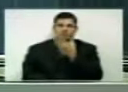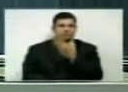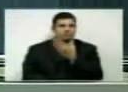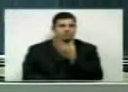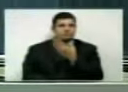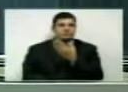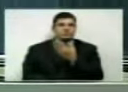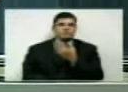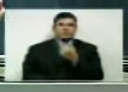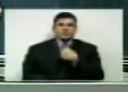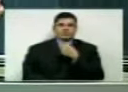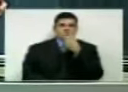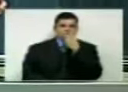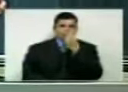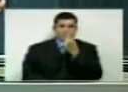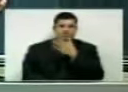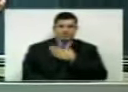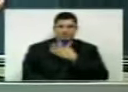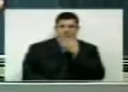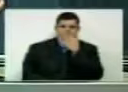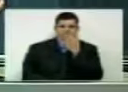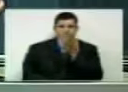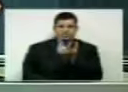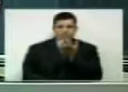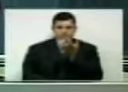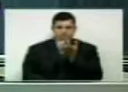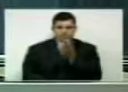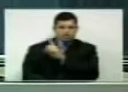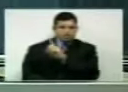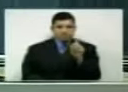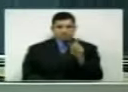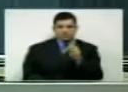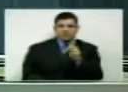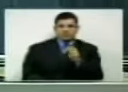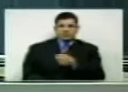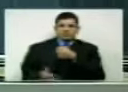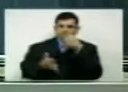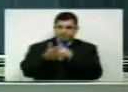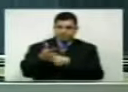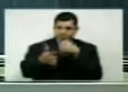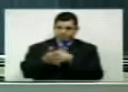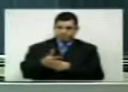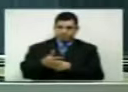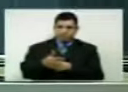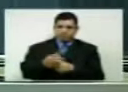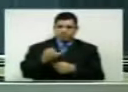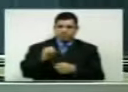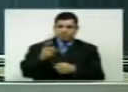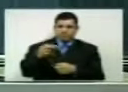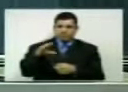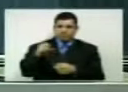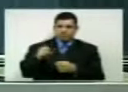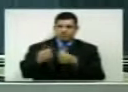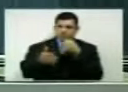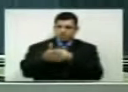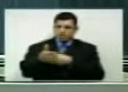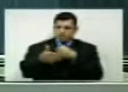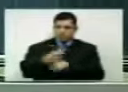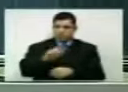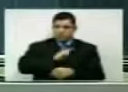Portanto, me parece que não com a dureza que a oposição cobra